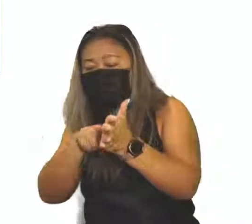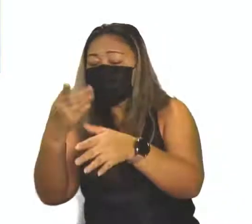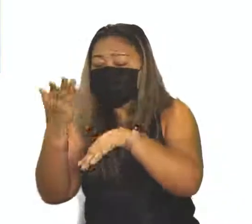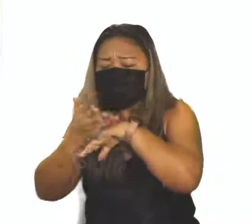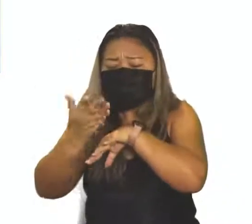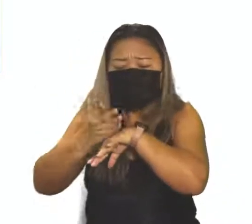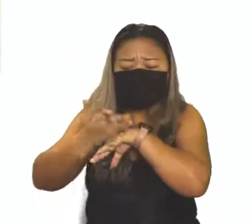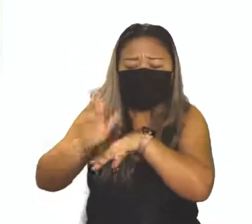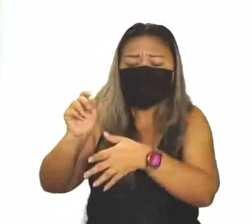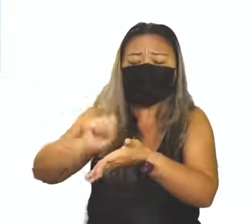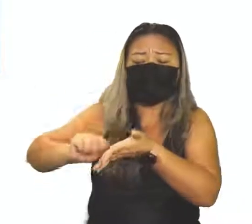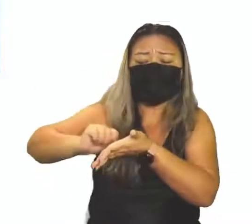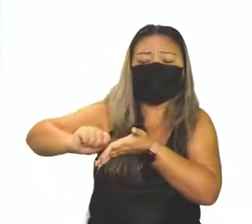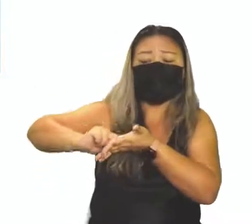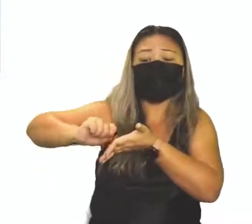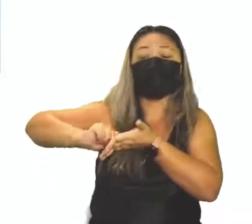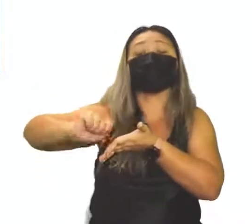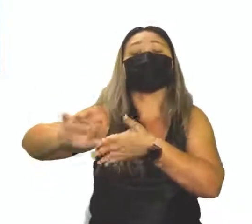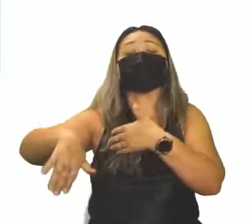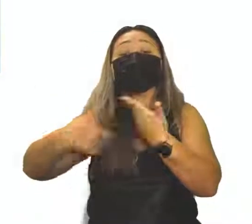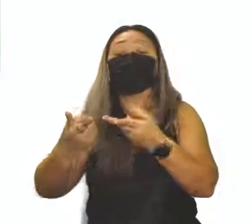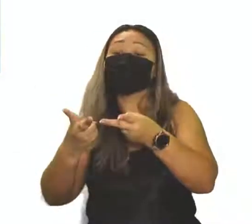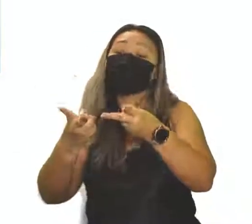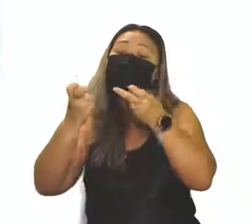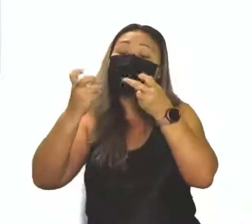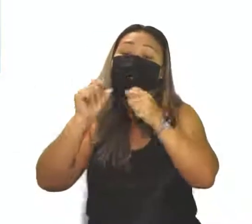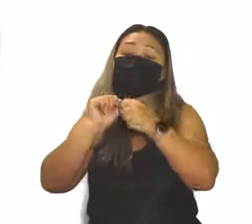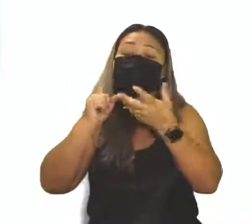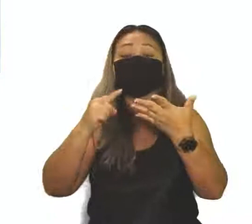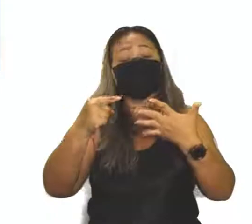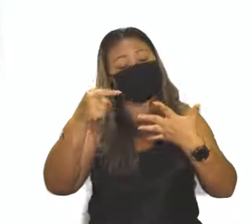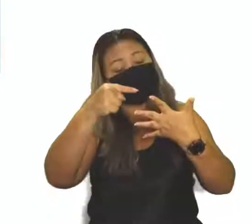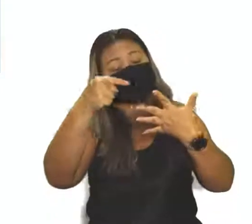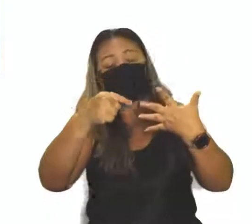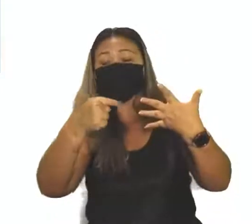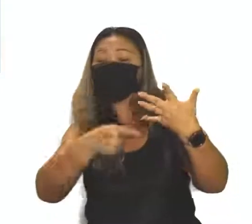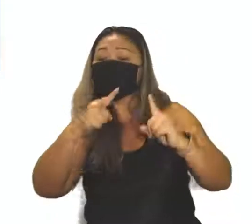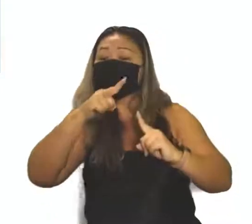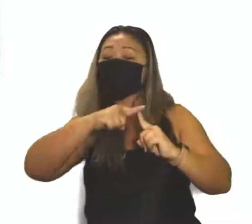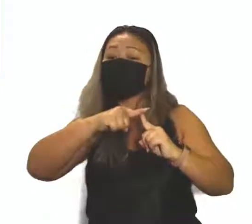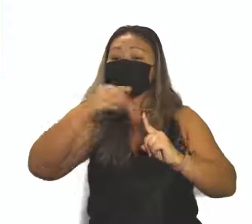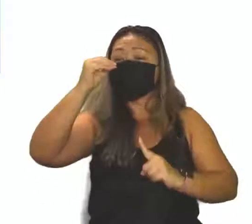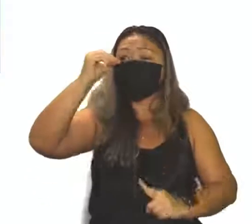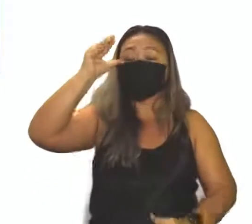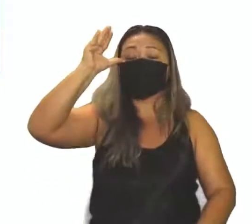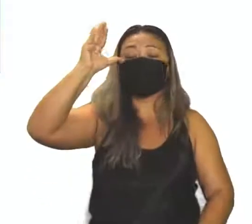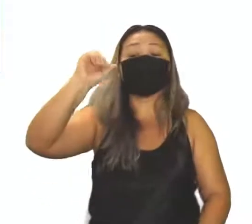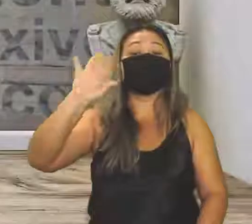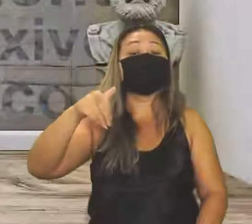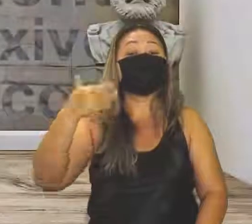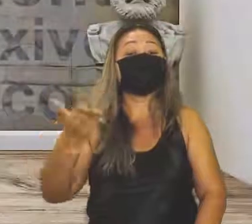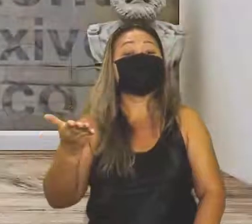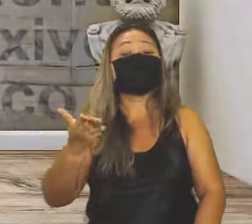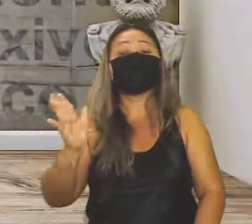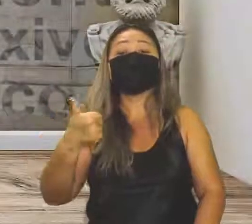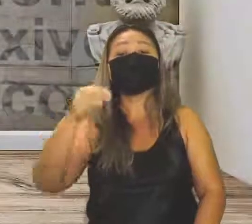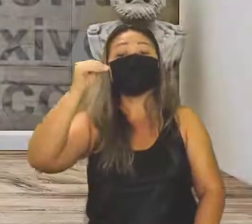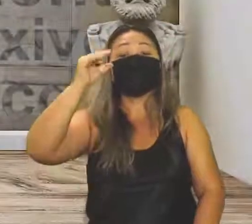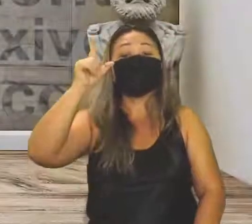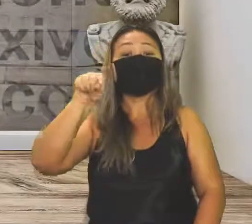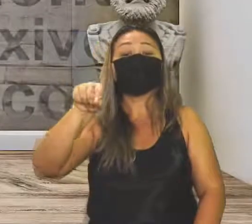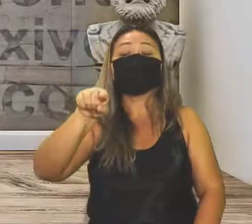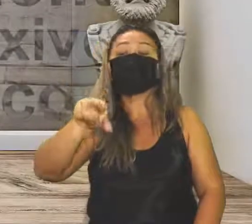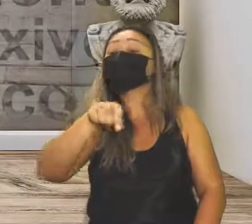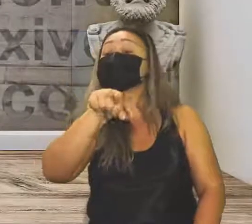práticas. Então vocês perceberam, tá? Vários tipos de conhecimentos. Ó, e agora, qual o conhecimento que você